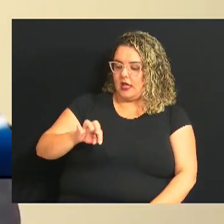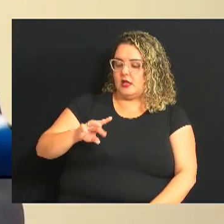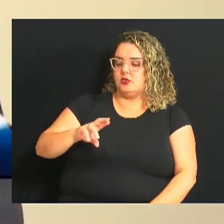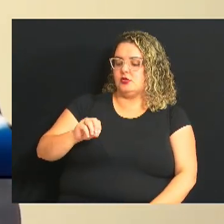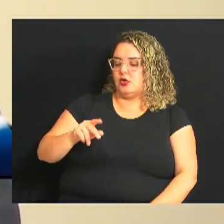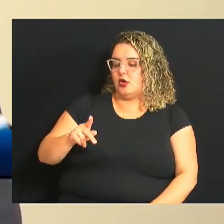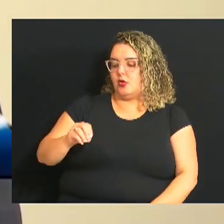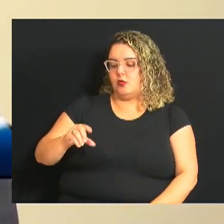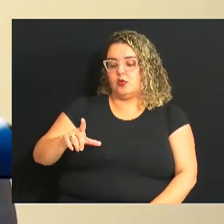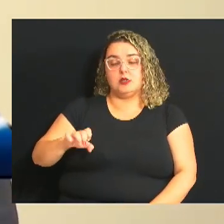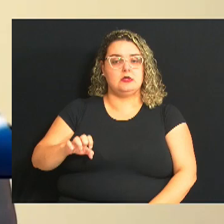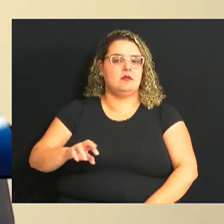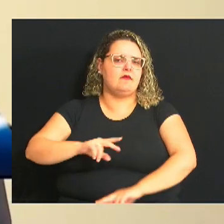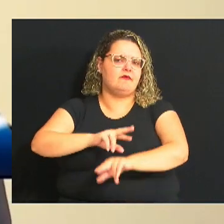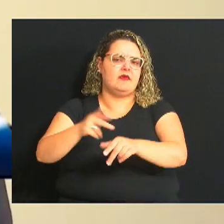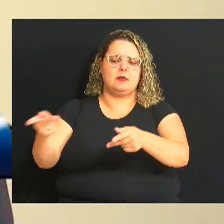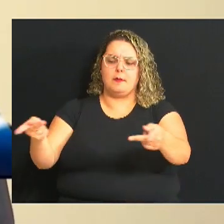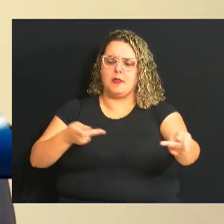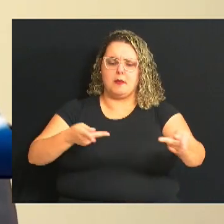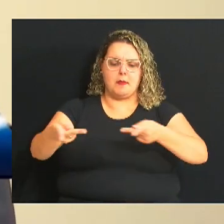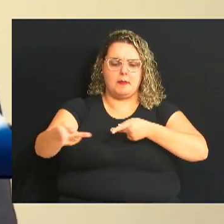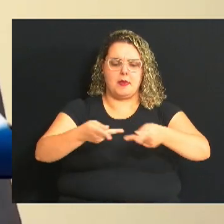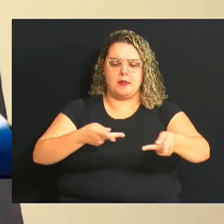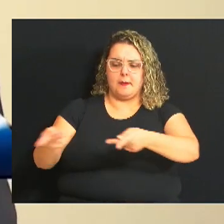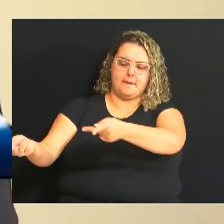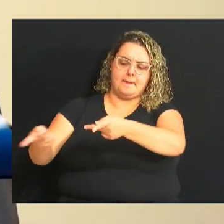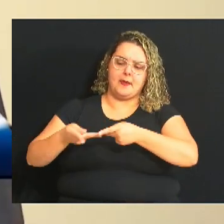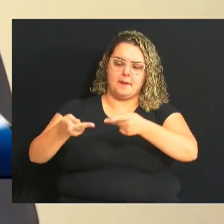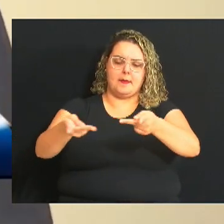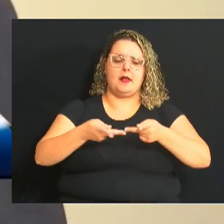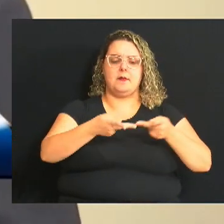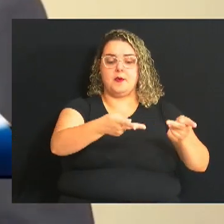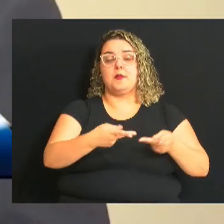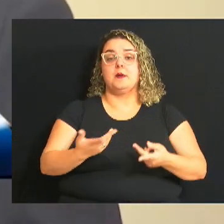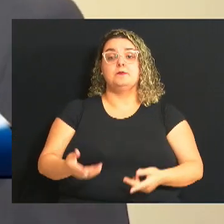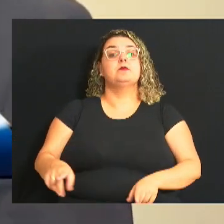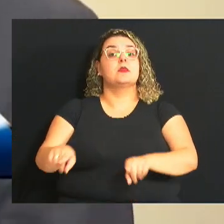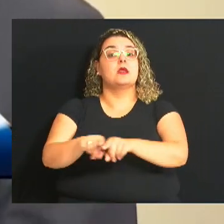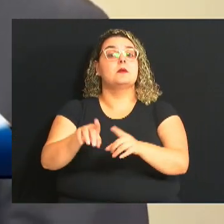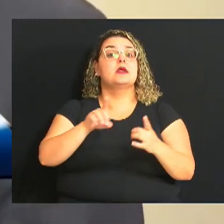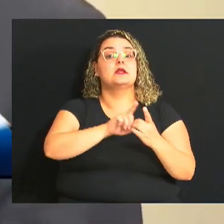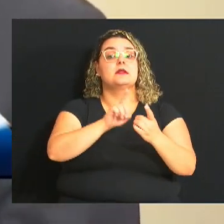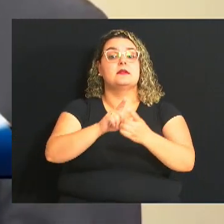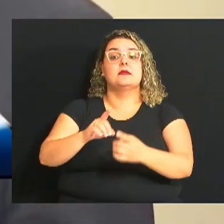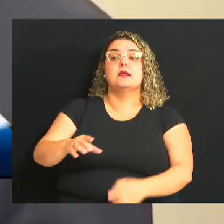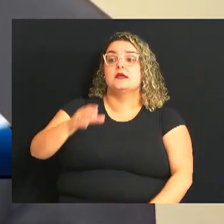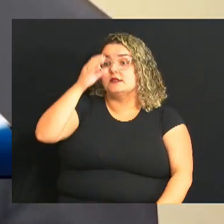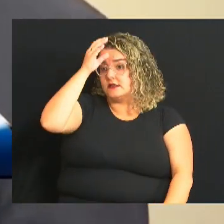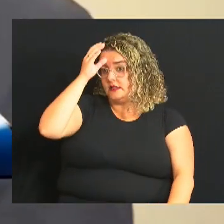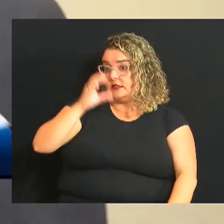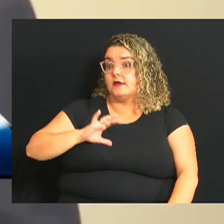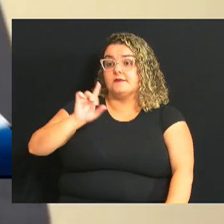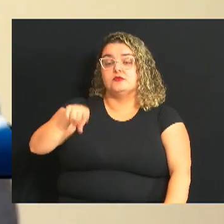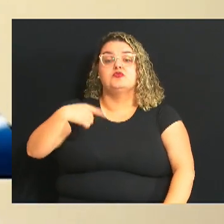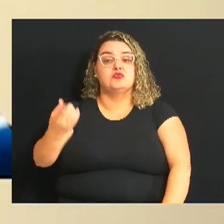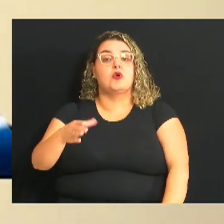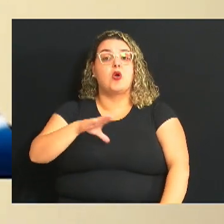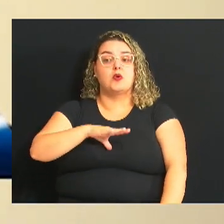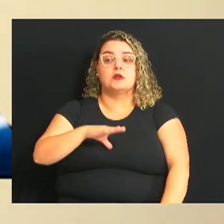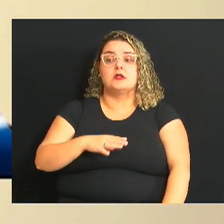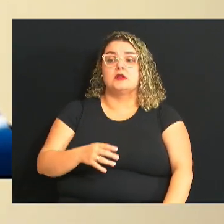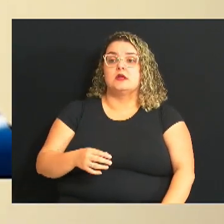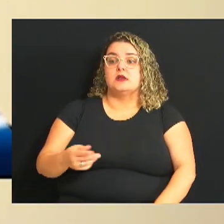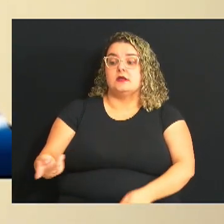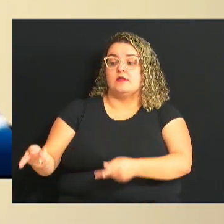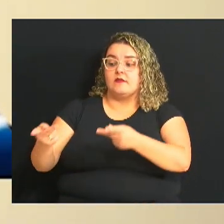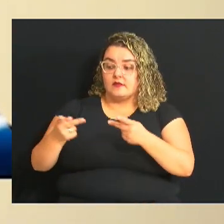visitantes. Então é um projeto que contempla inclusive atender munícipes de outras cidades que venham visitar ou não